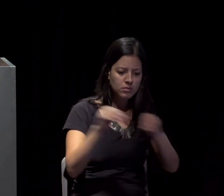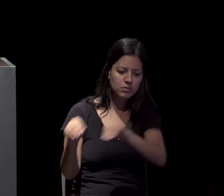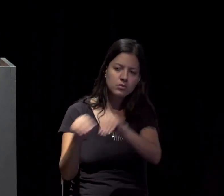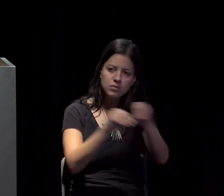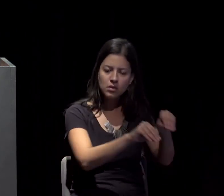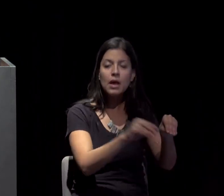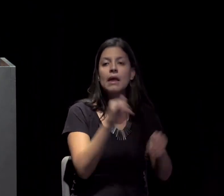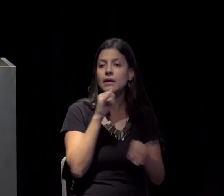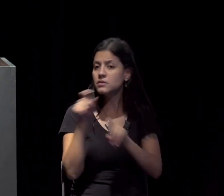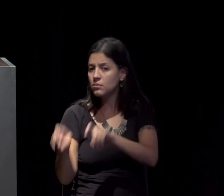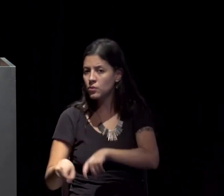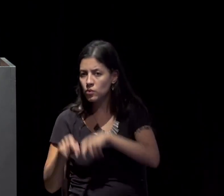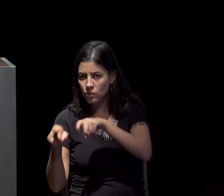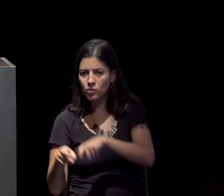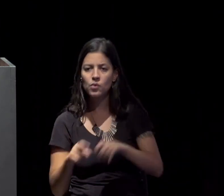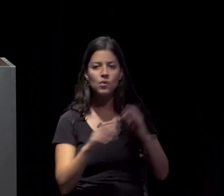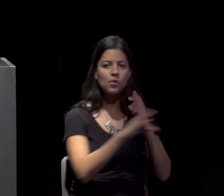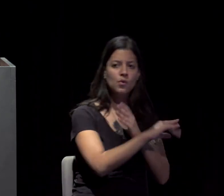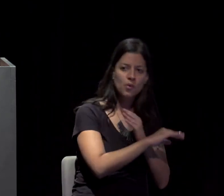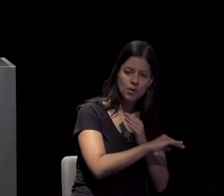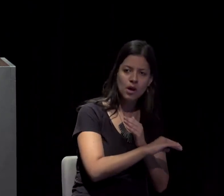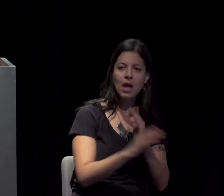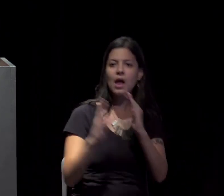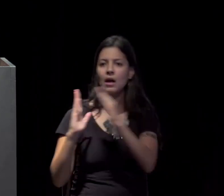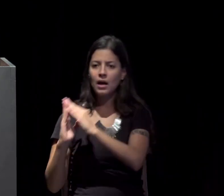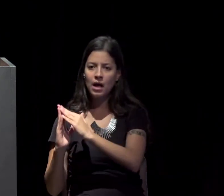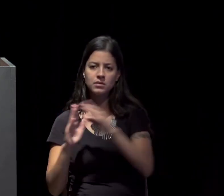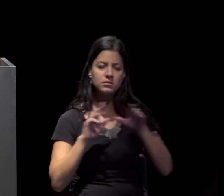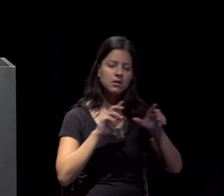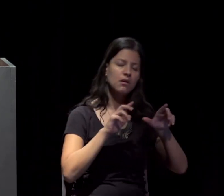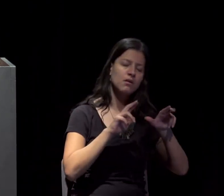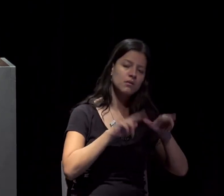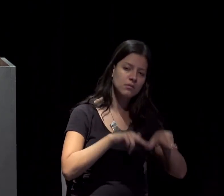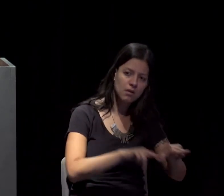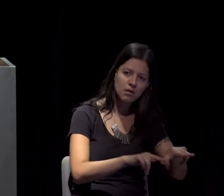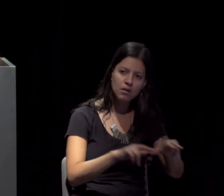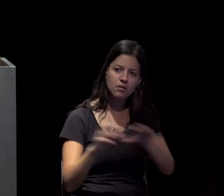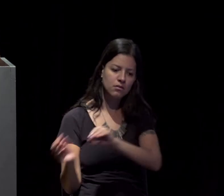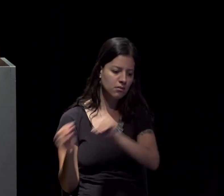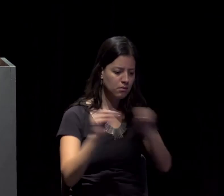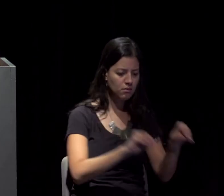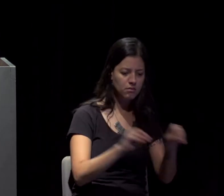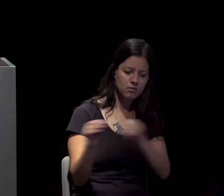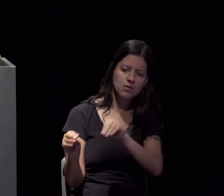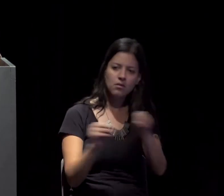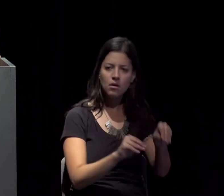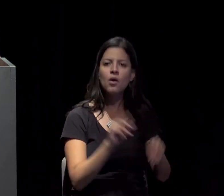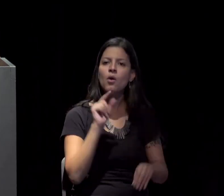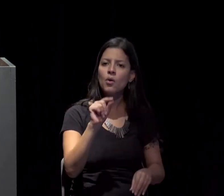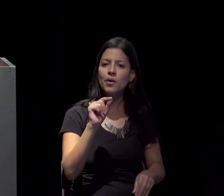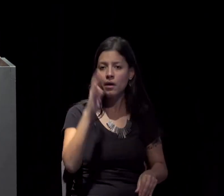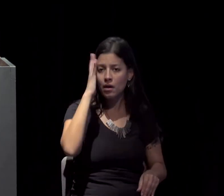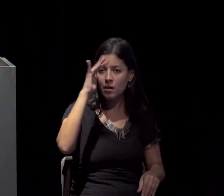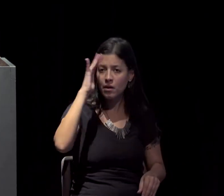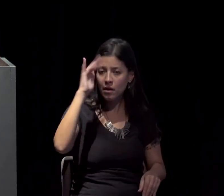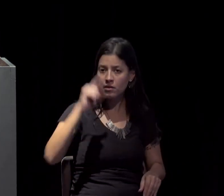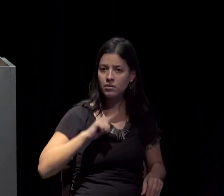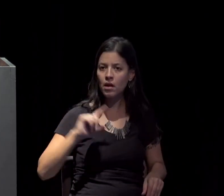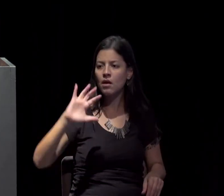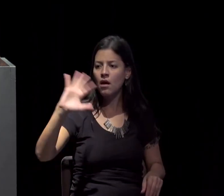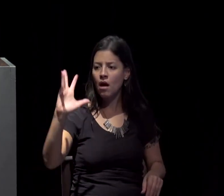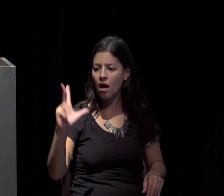da casa para o terreiro, do terreiro para a rua. Em suma, isso resume a grande travessia de um continente, o africano, para